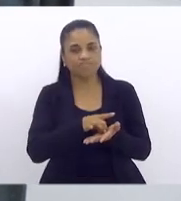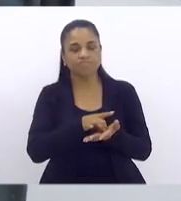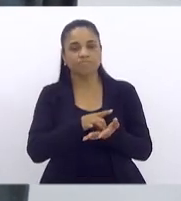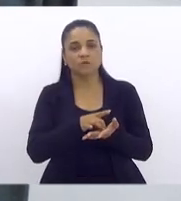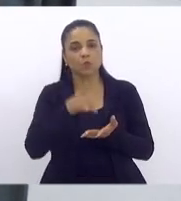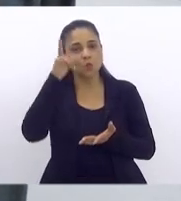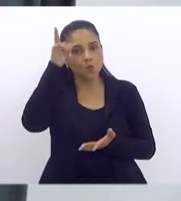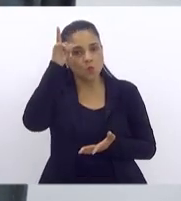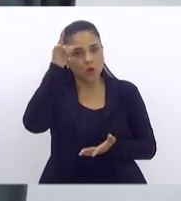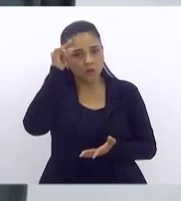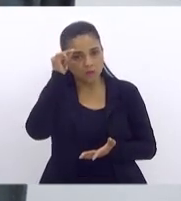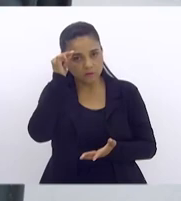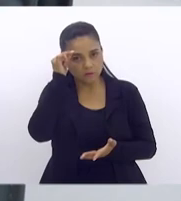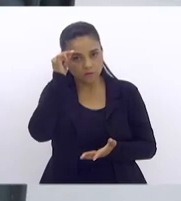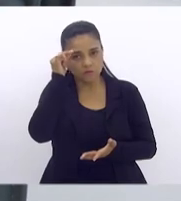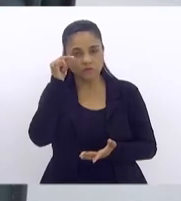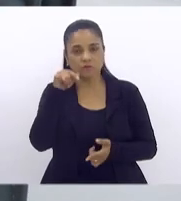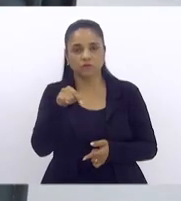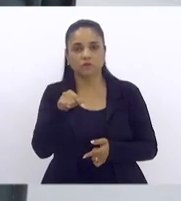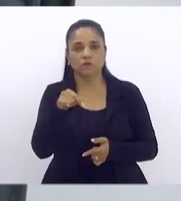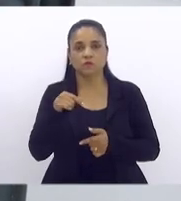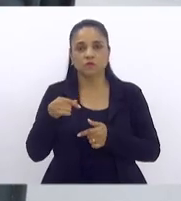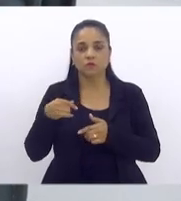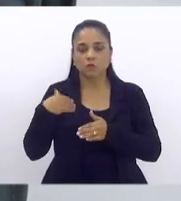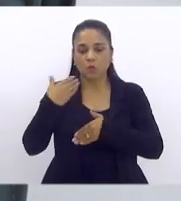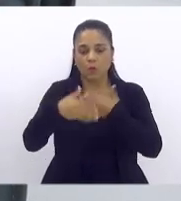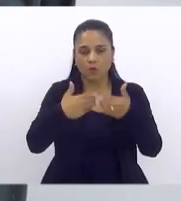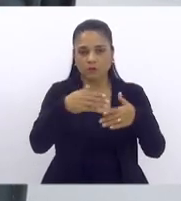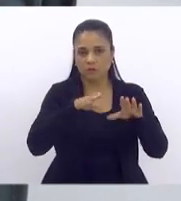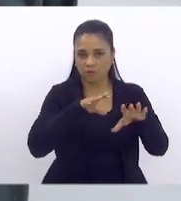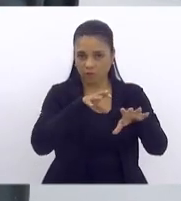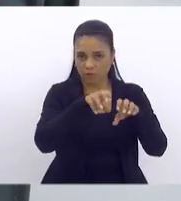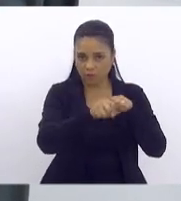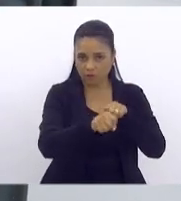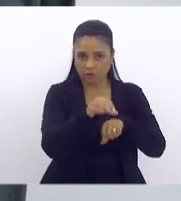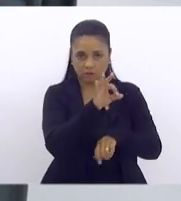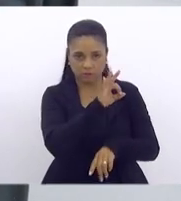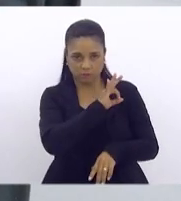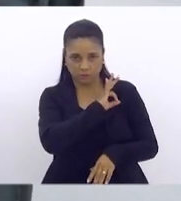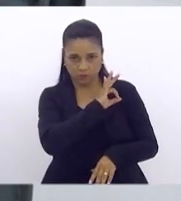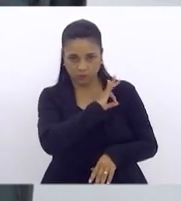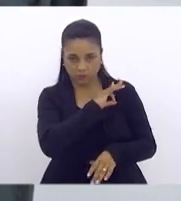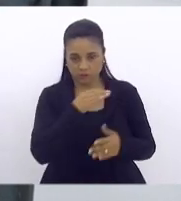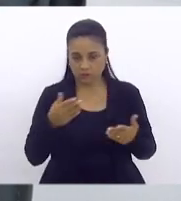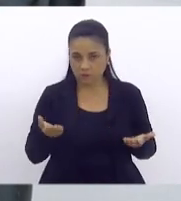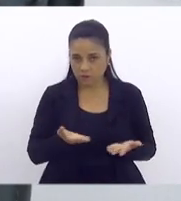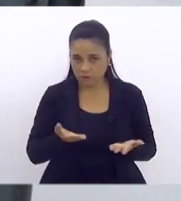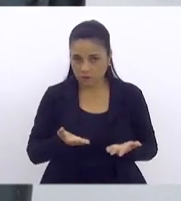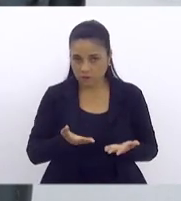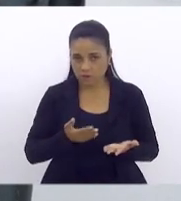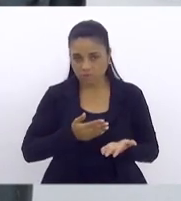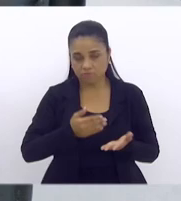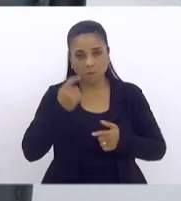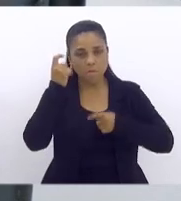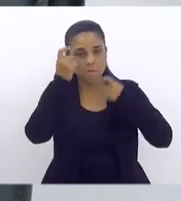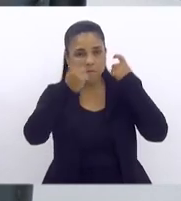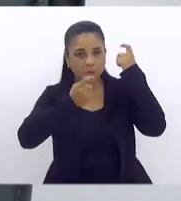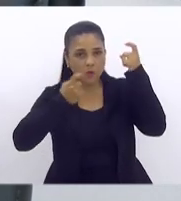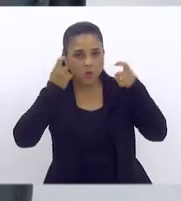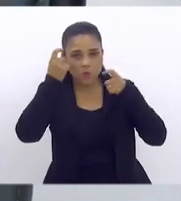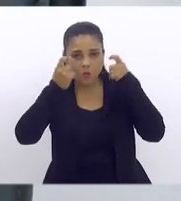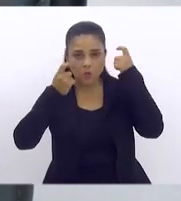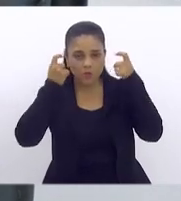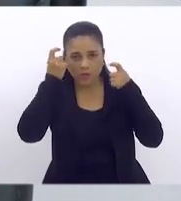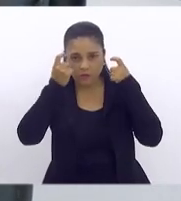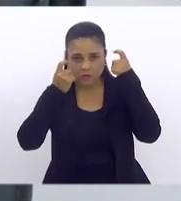alívio que o processo formativo, a partir de agora, terá uma preocupação